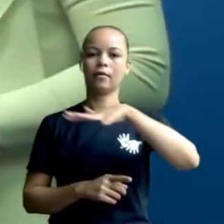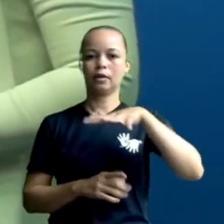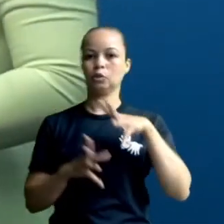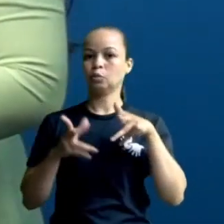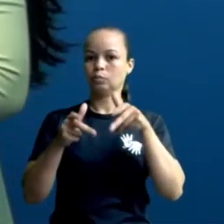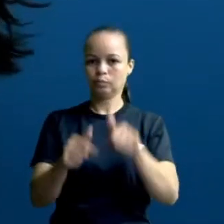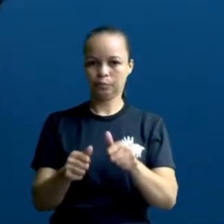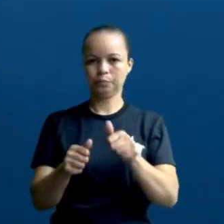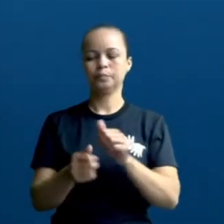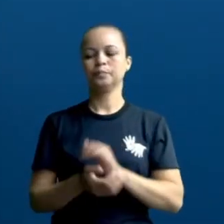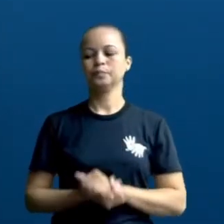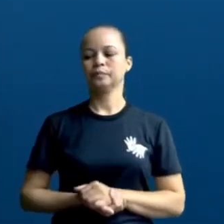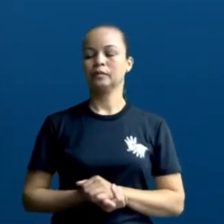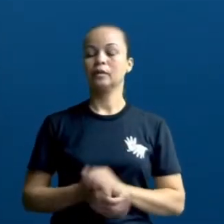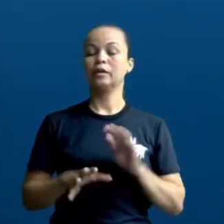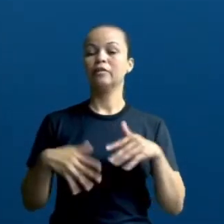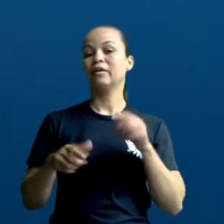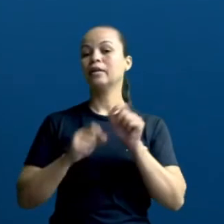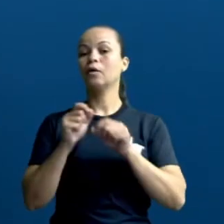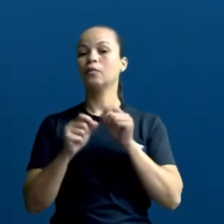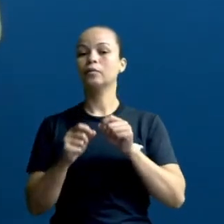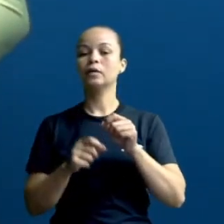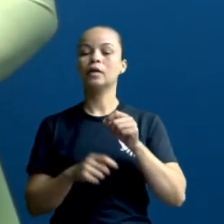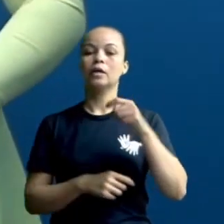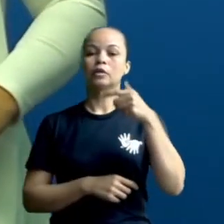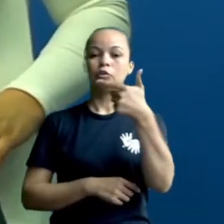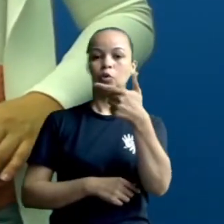total, tá certo? Que vai dar